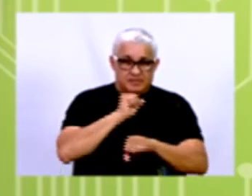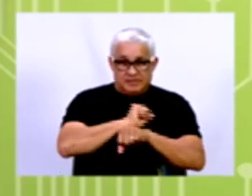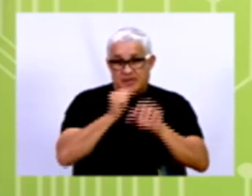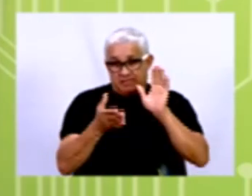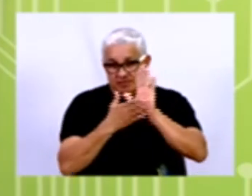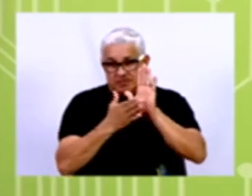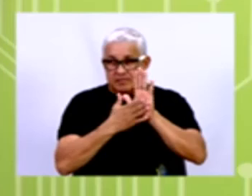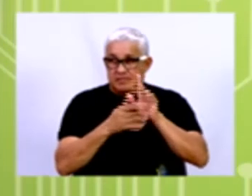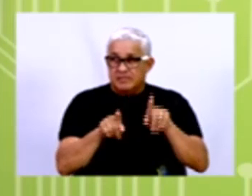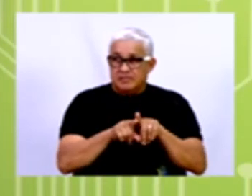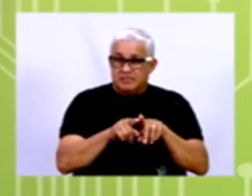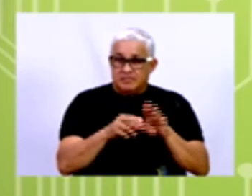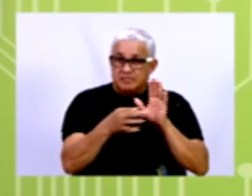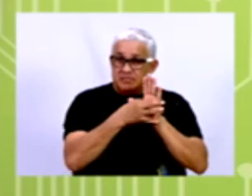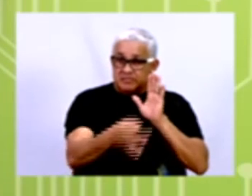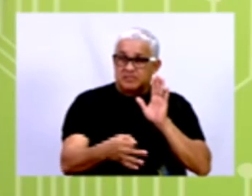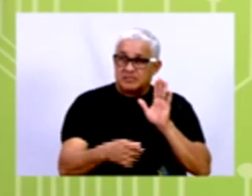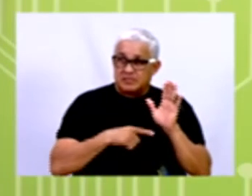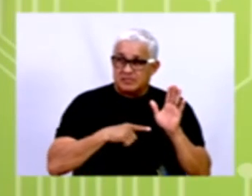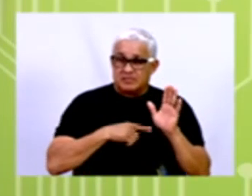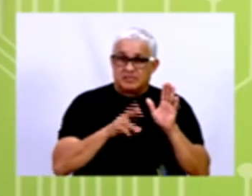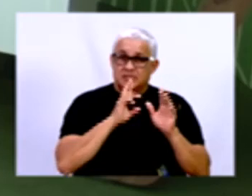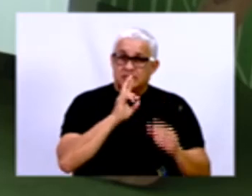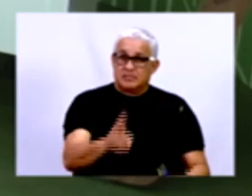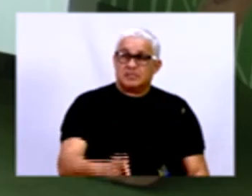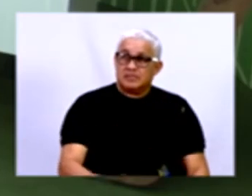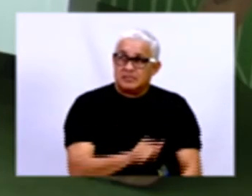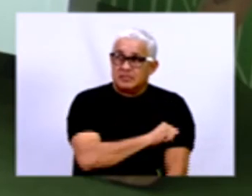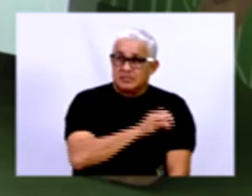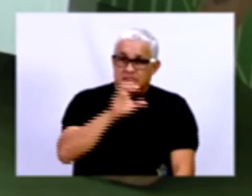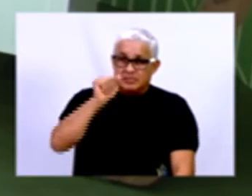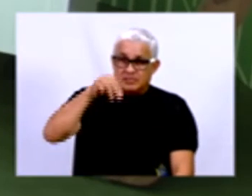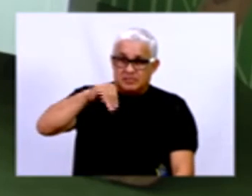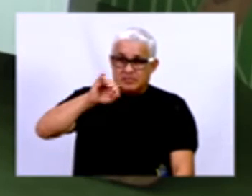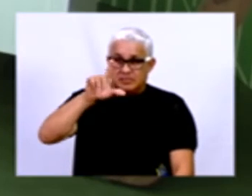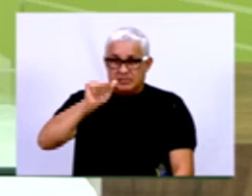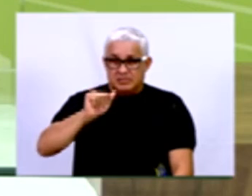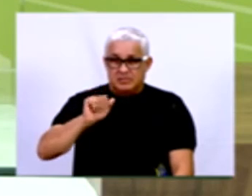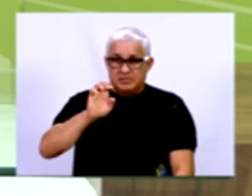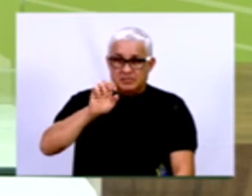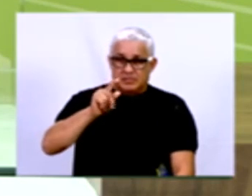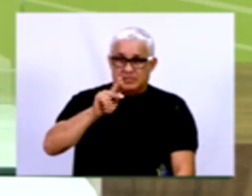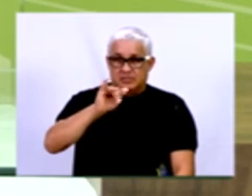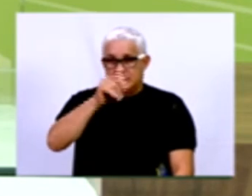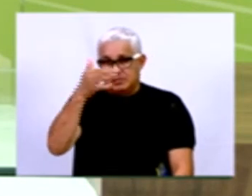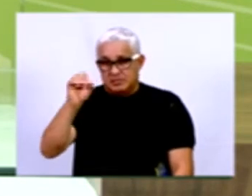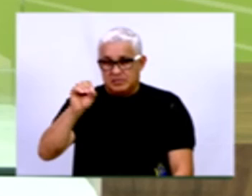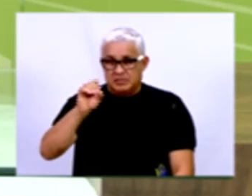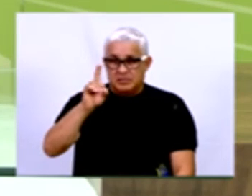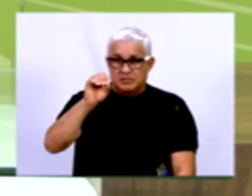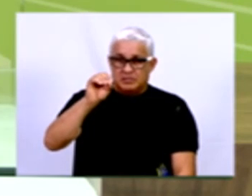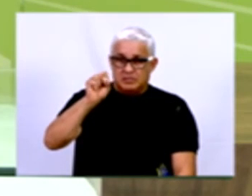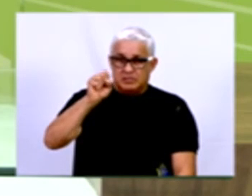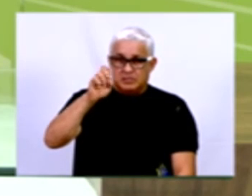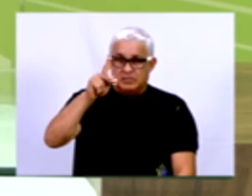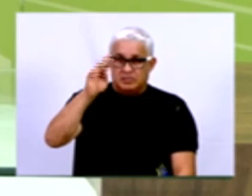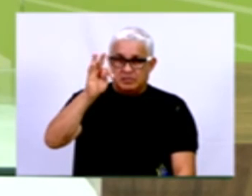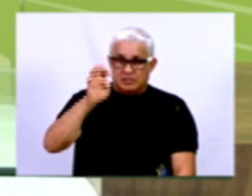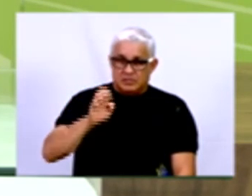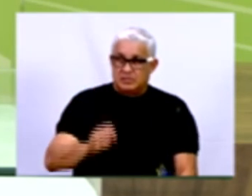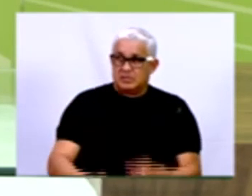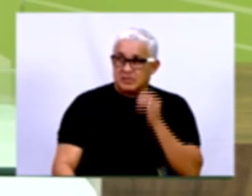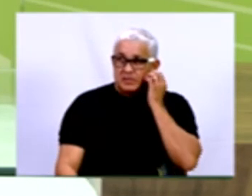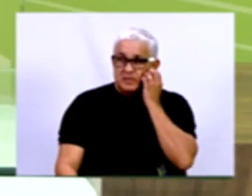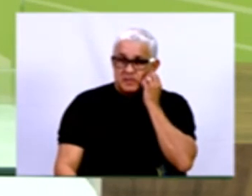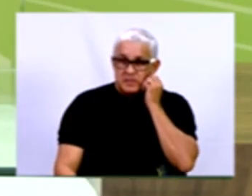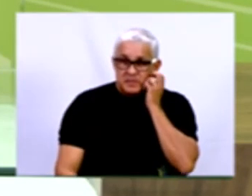propusemos. Algum comentário, professora? A gente tem mais resposta também da aluna Camila, de Espigão do Oeste, que também vai tratar dessa questão da administração da escassez.